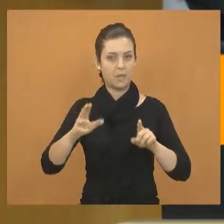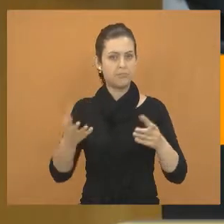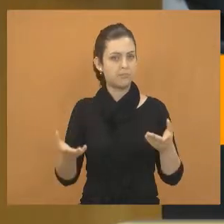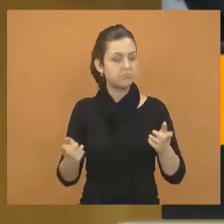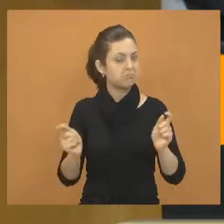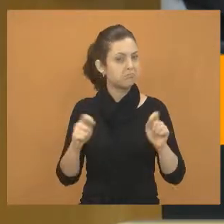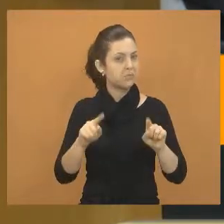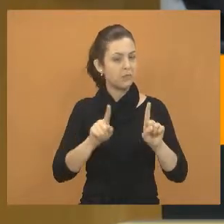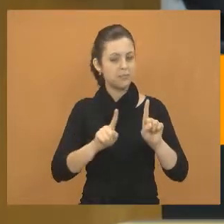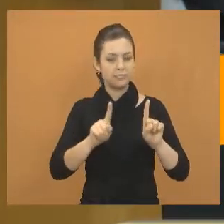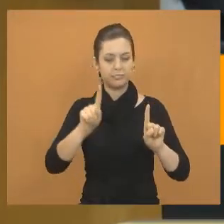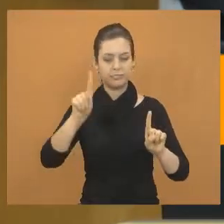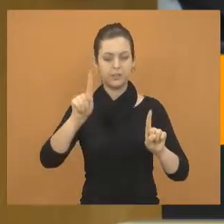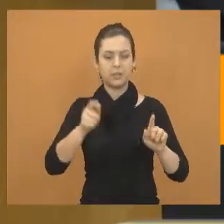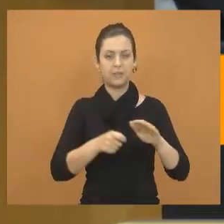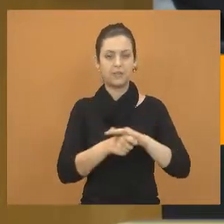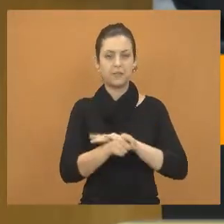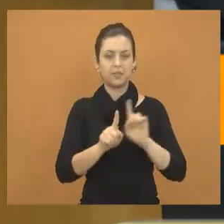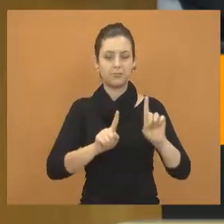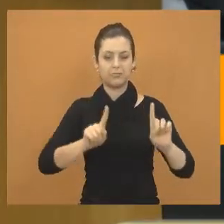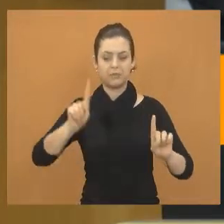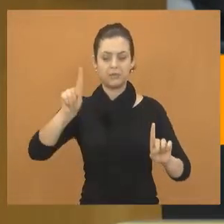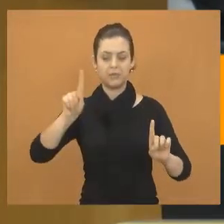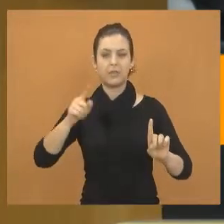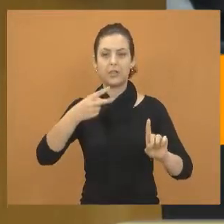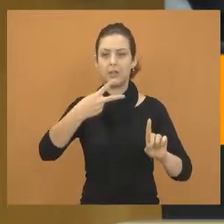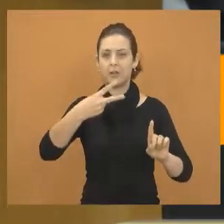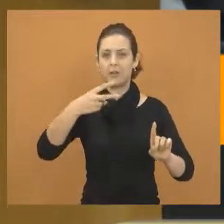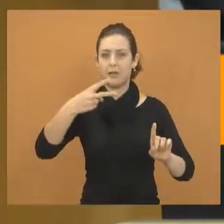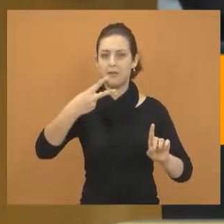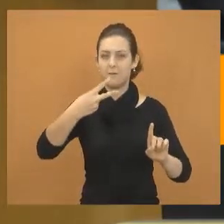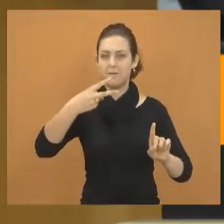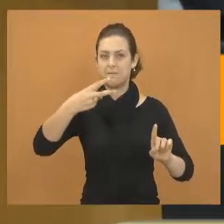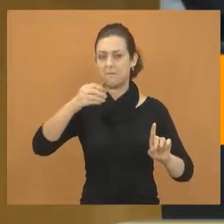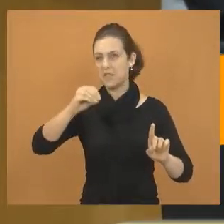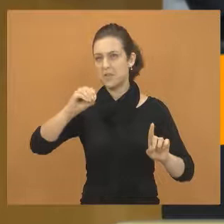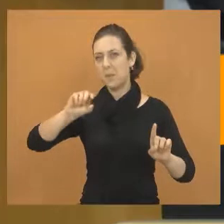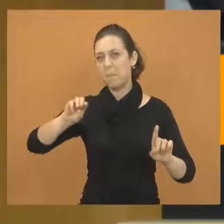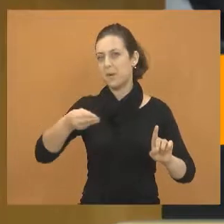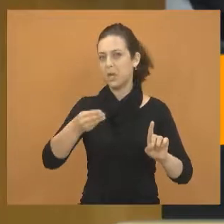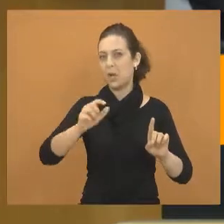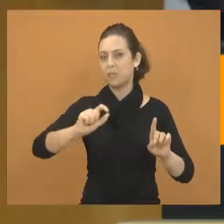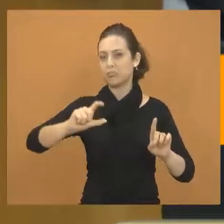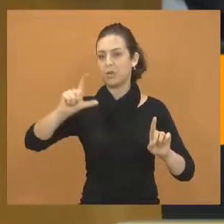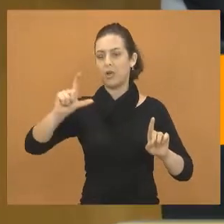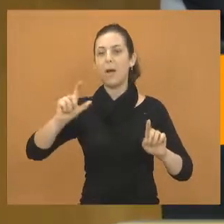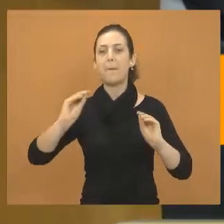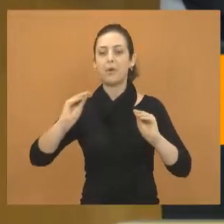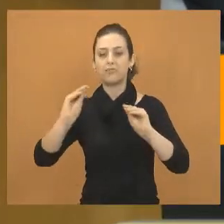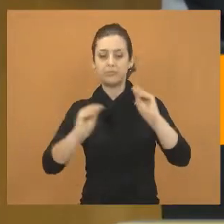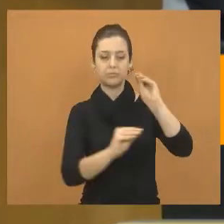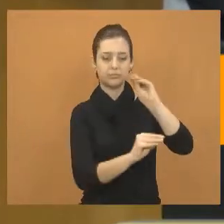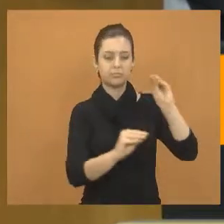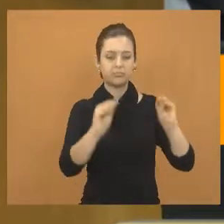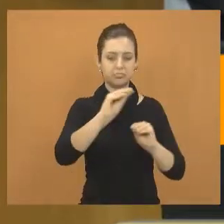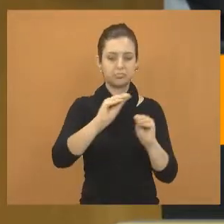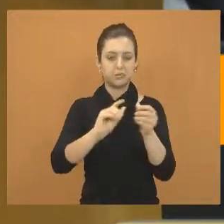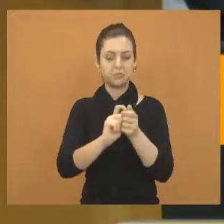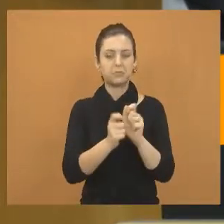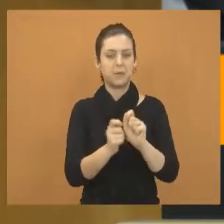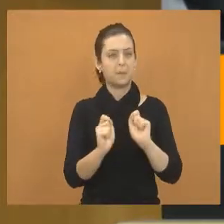na possibilidade desses investimentos aí de 20 e poucos milhões de reais que a gente pode remanejar. Dinheiro esse que também